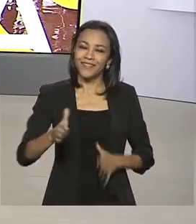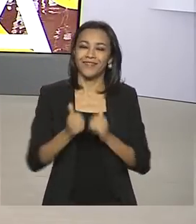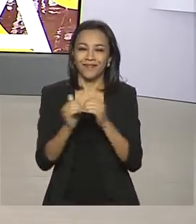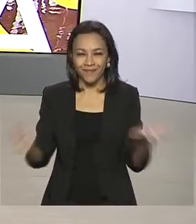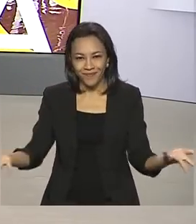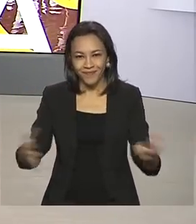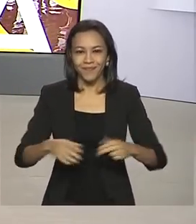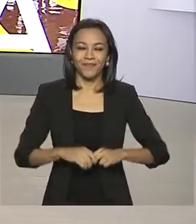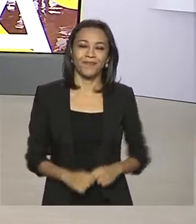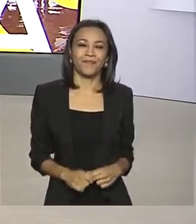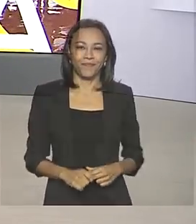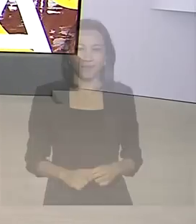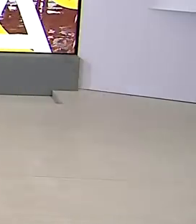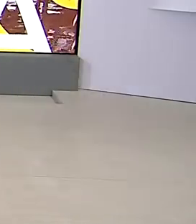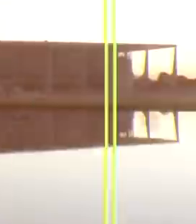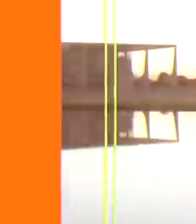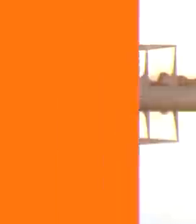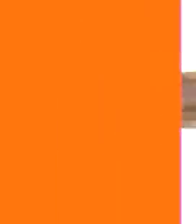Dia está começando.